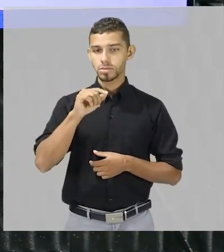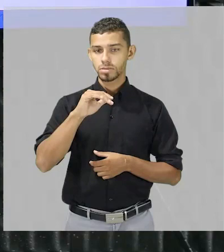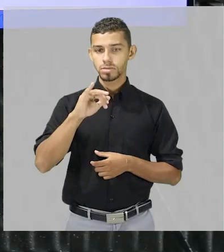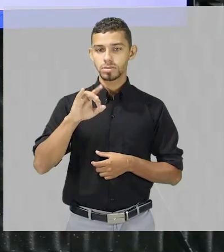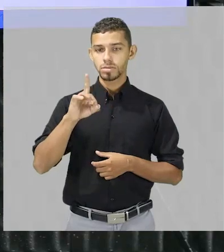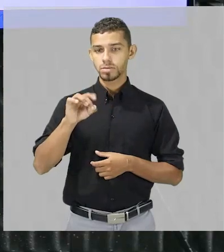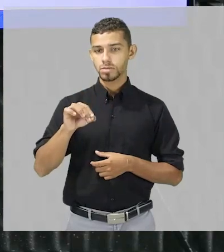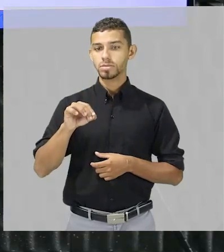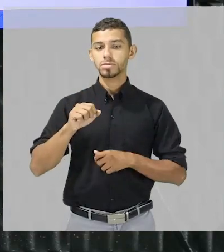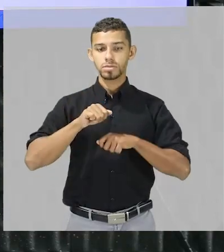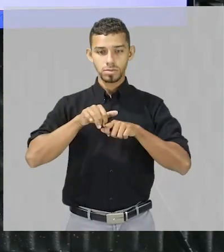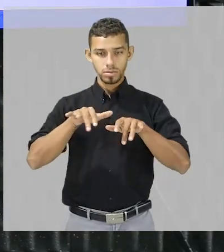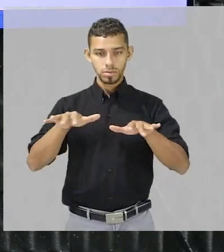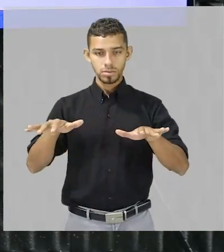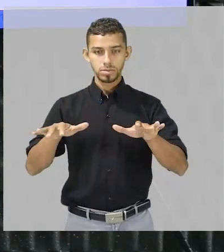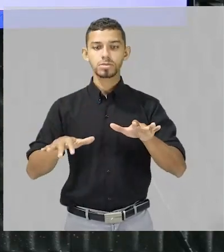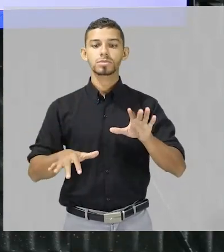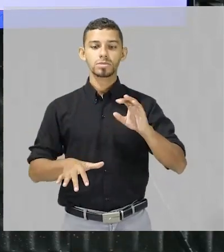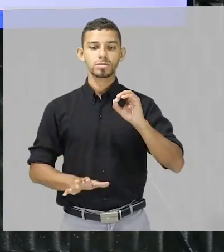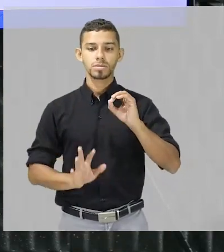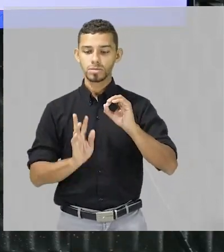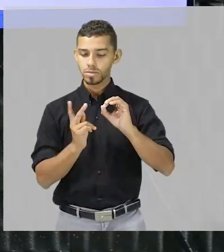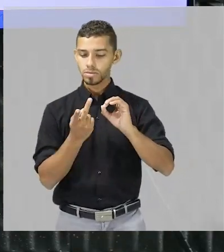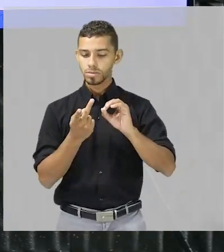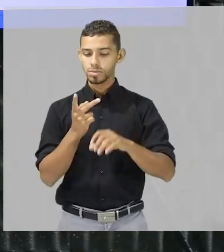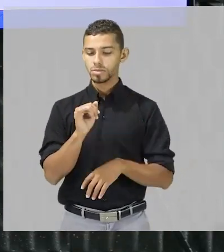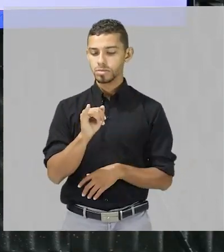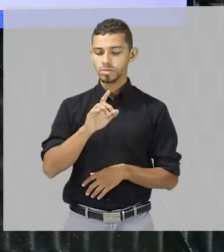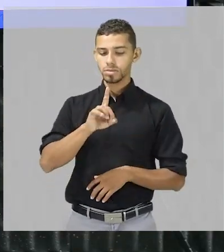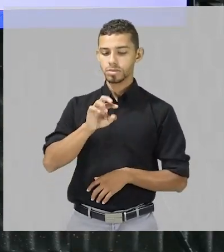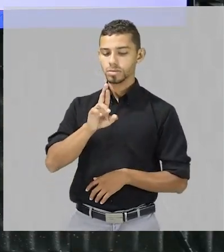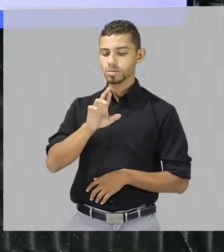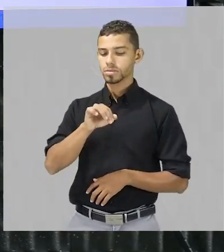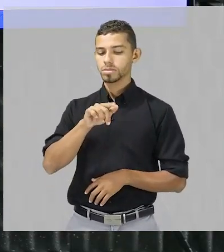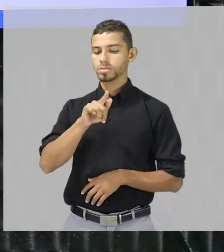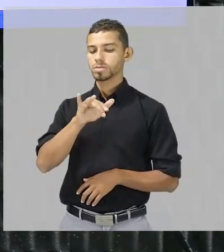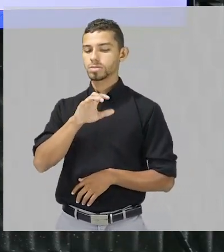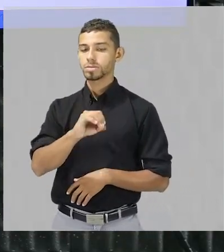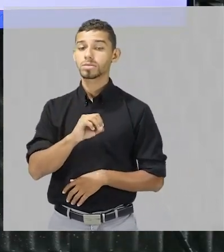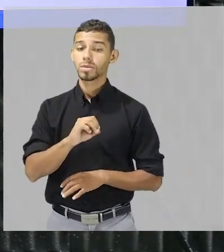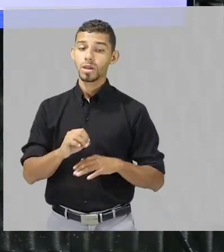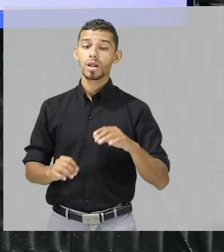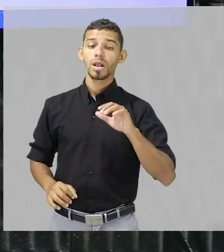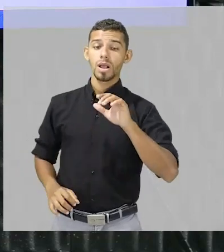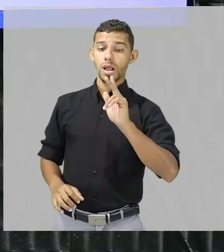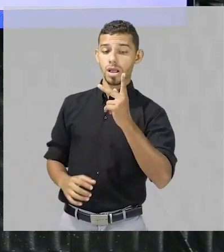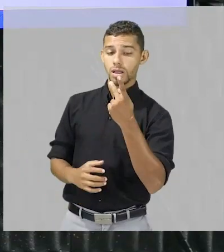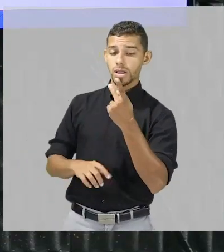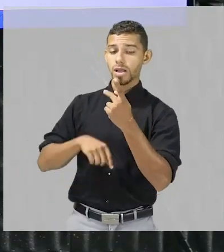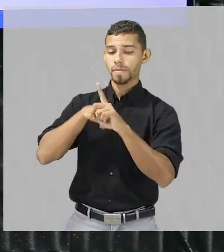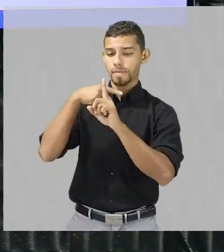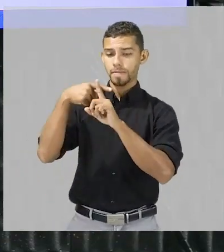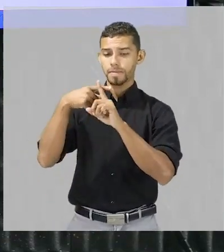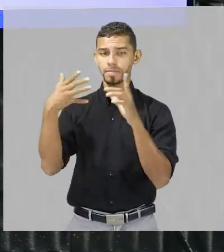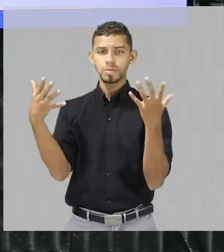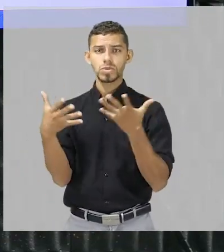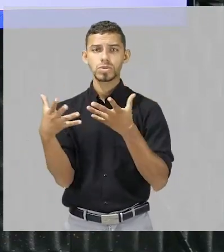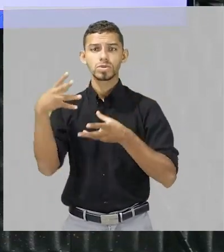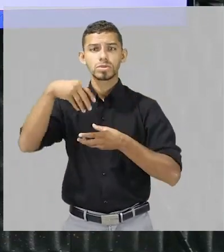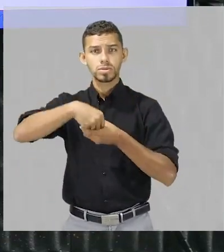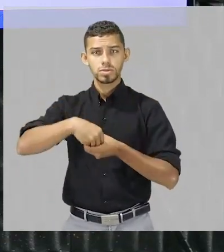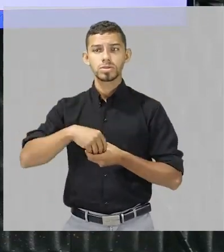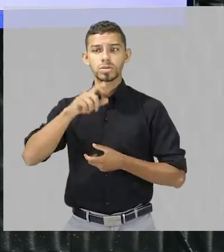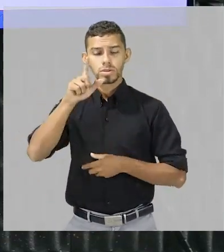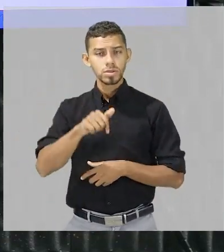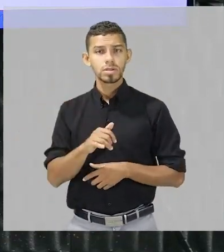a liberação de hidrogênio, tá certo? A liberação de H+, então esse meio